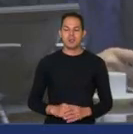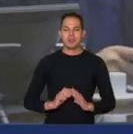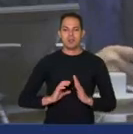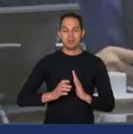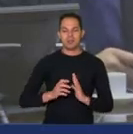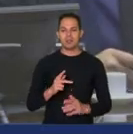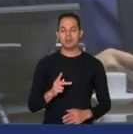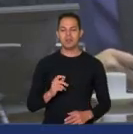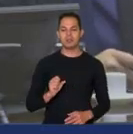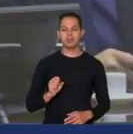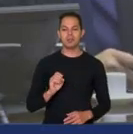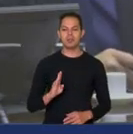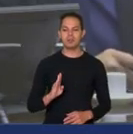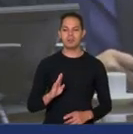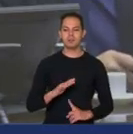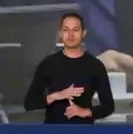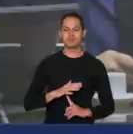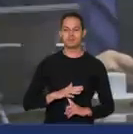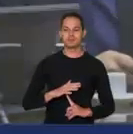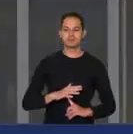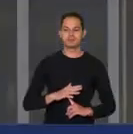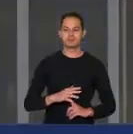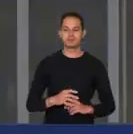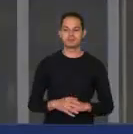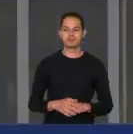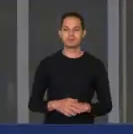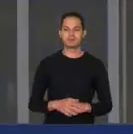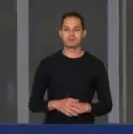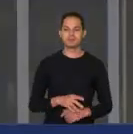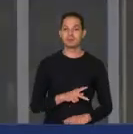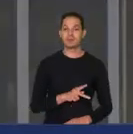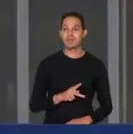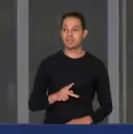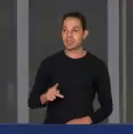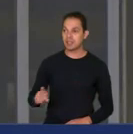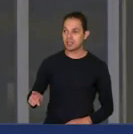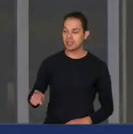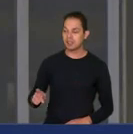do Paraná. Senhor presidente, e